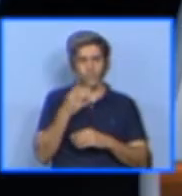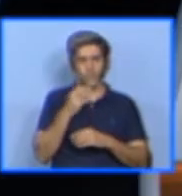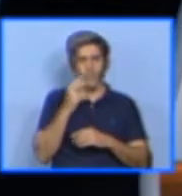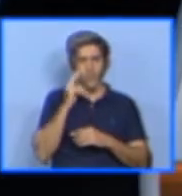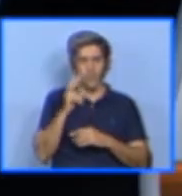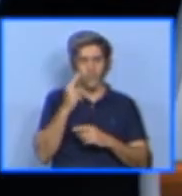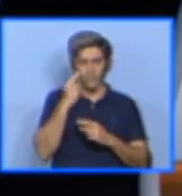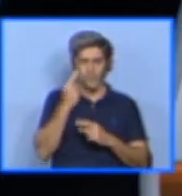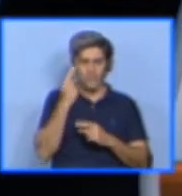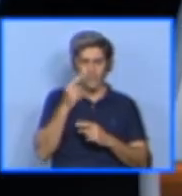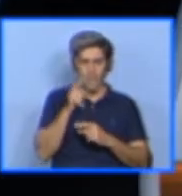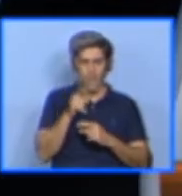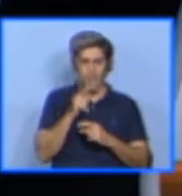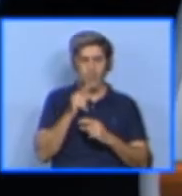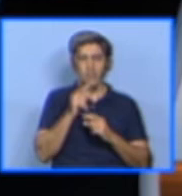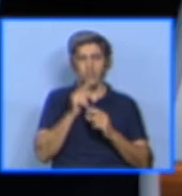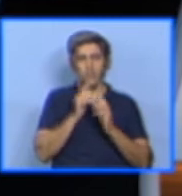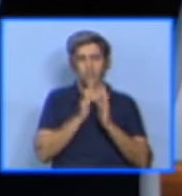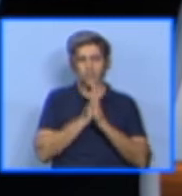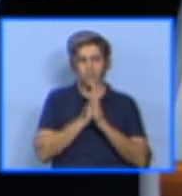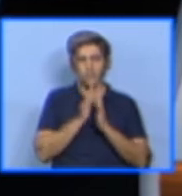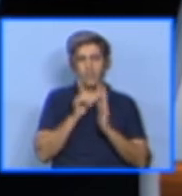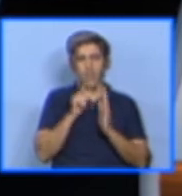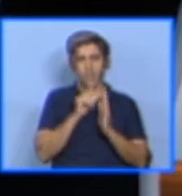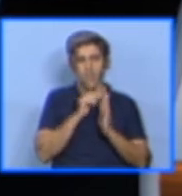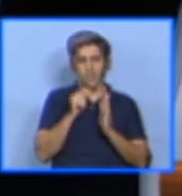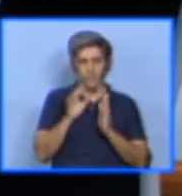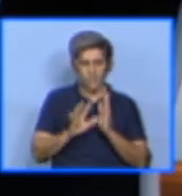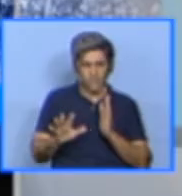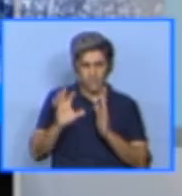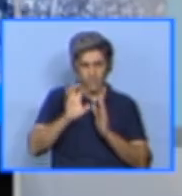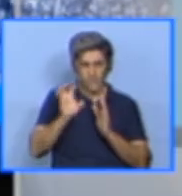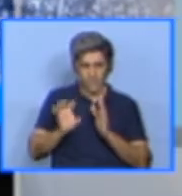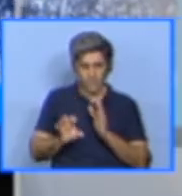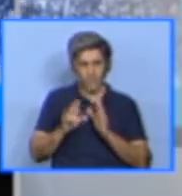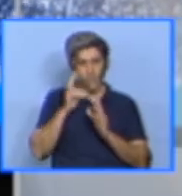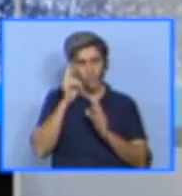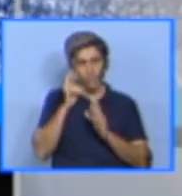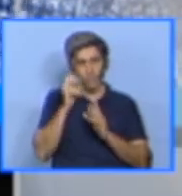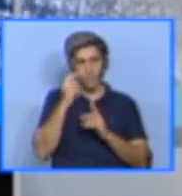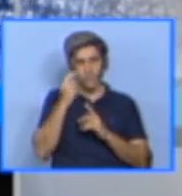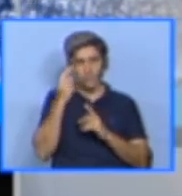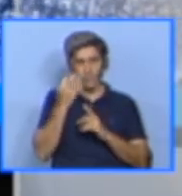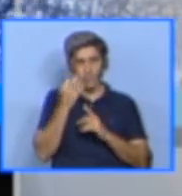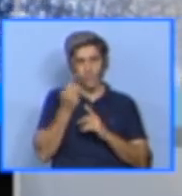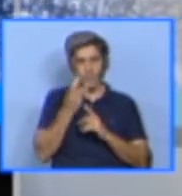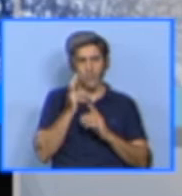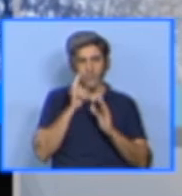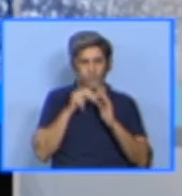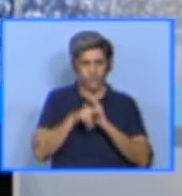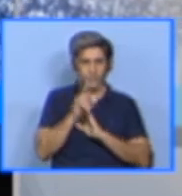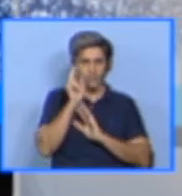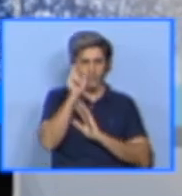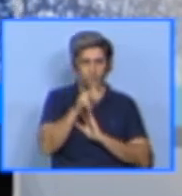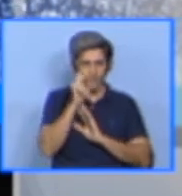a Igreja de Leste e na Rússia, em particular, que esteve durante alguns anos. Fez várias visitas